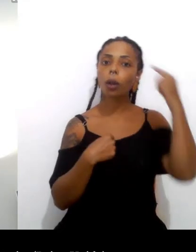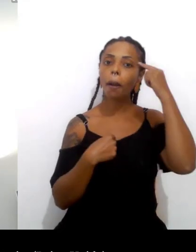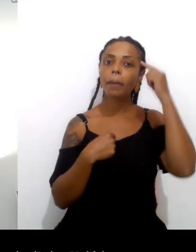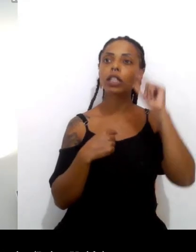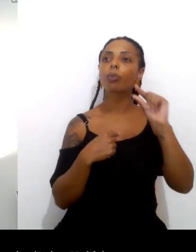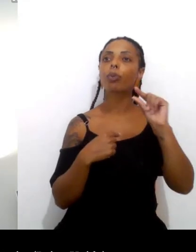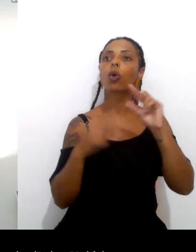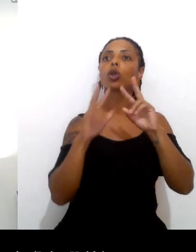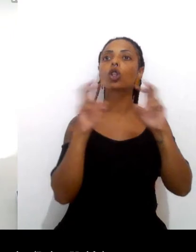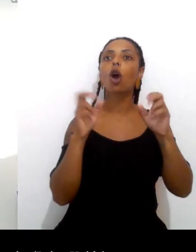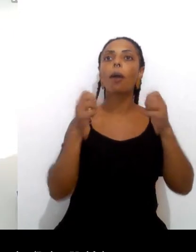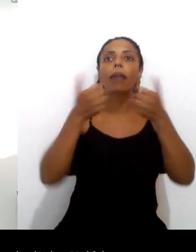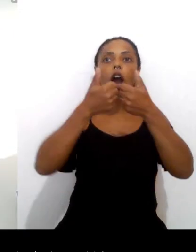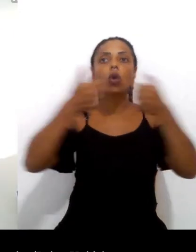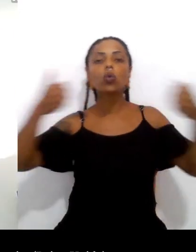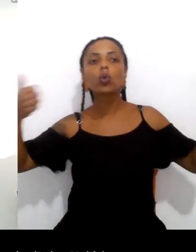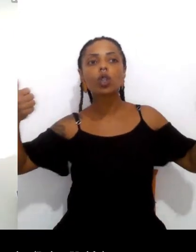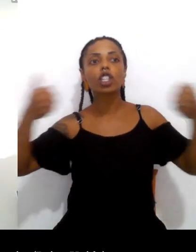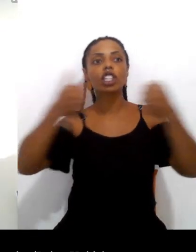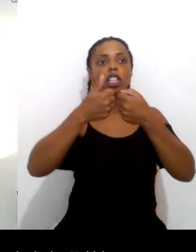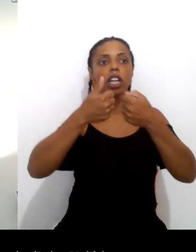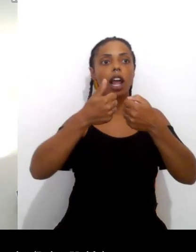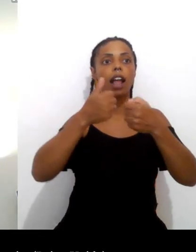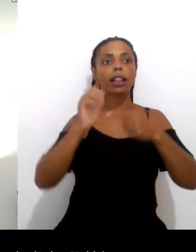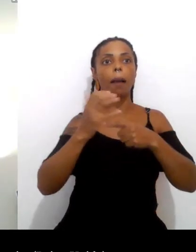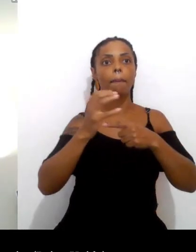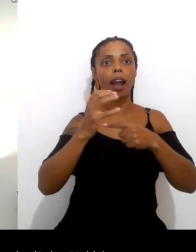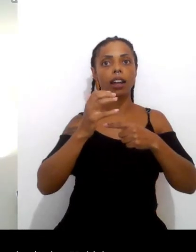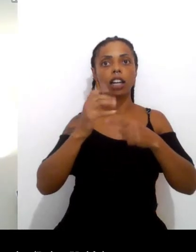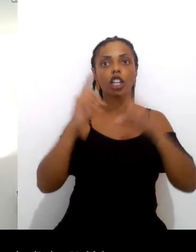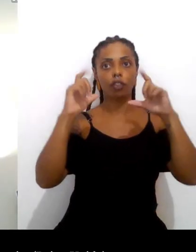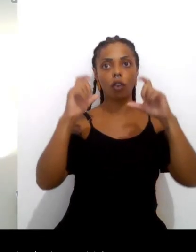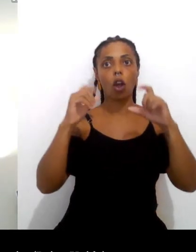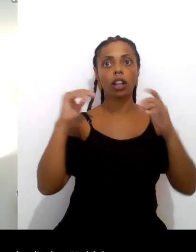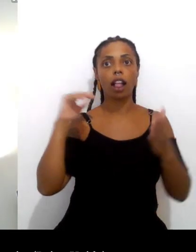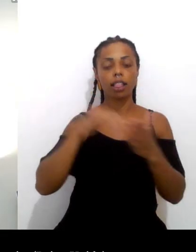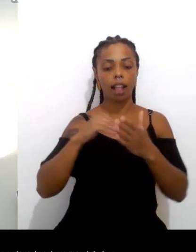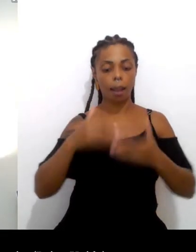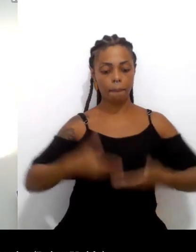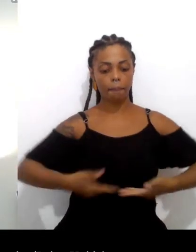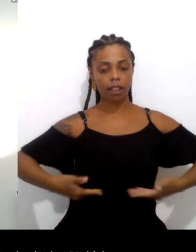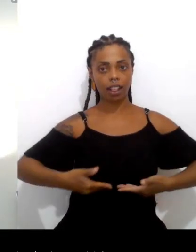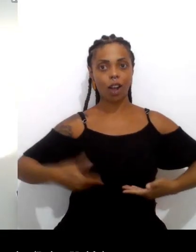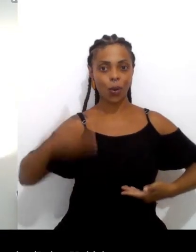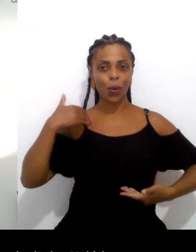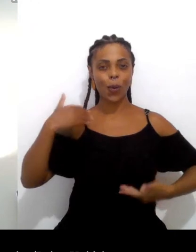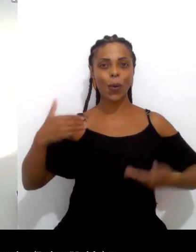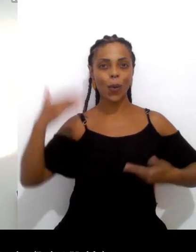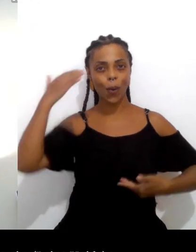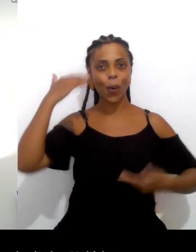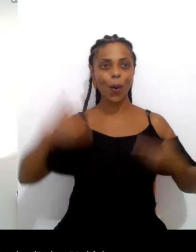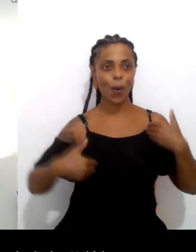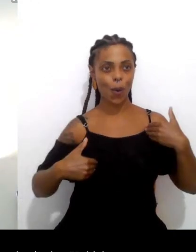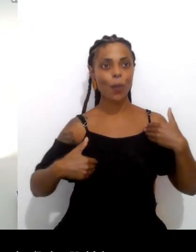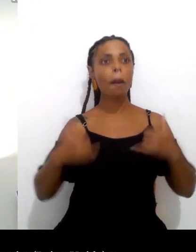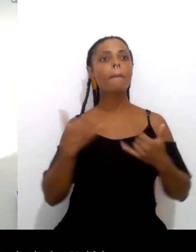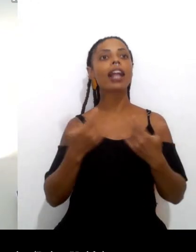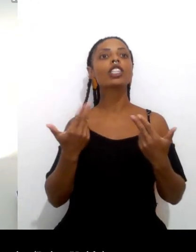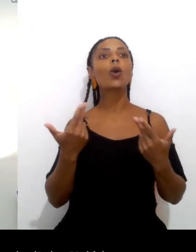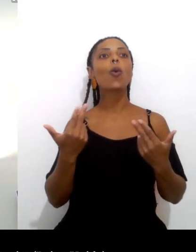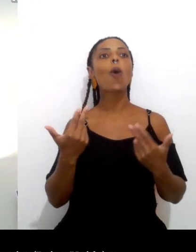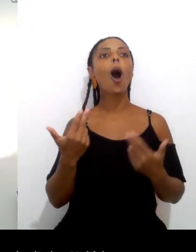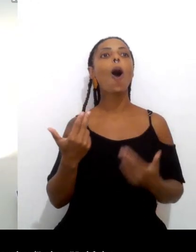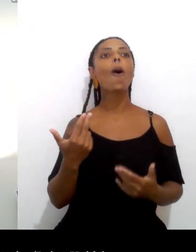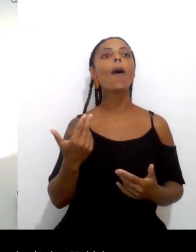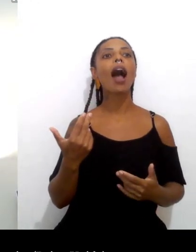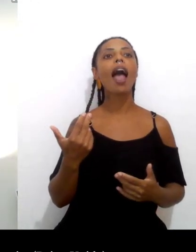da máquina de foto ela chega até metade do corpo né parece um pouco com aquelas portas de banheiro algumas